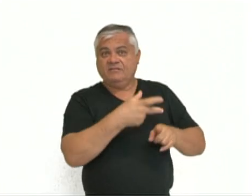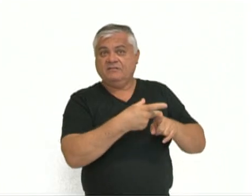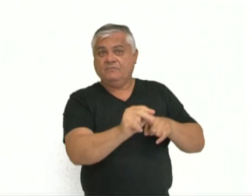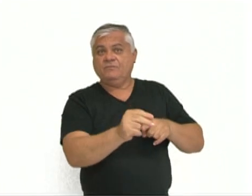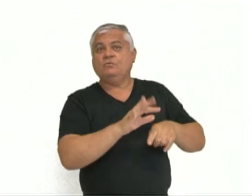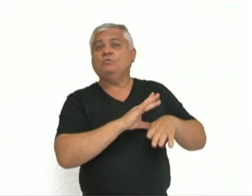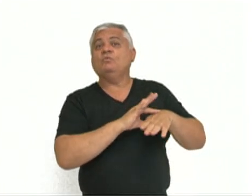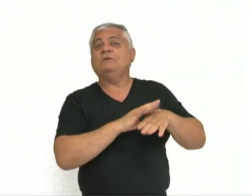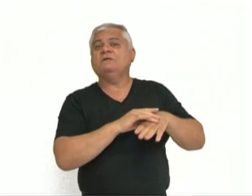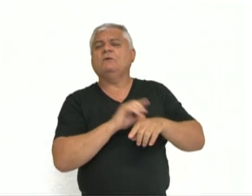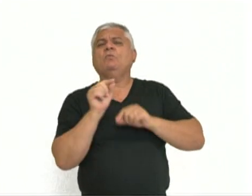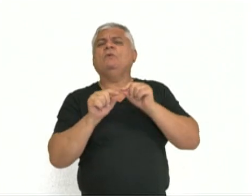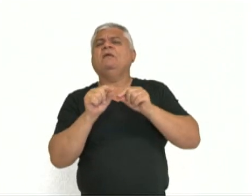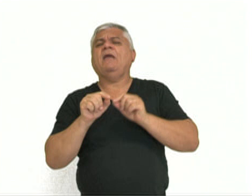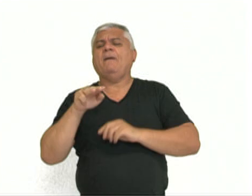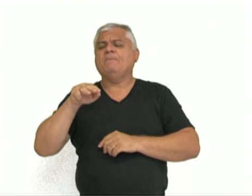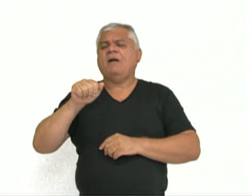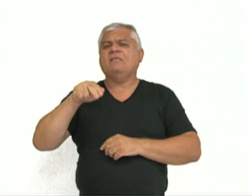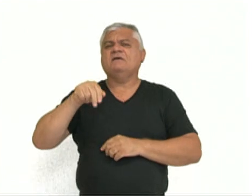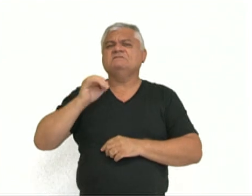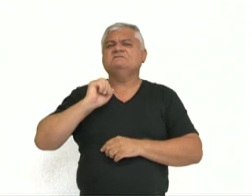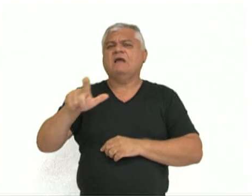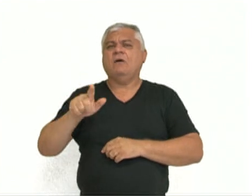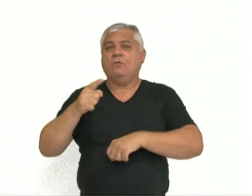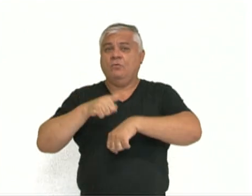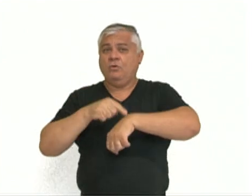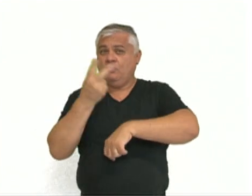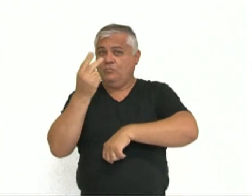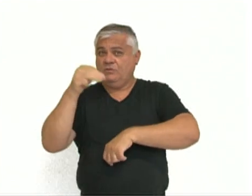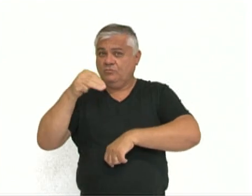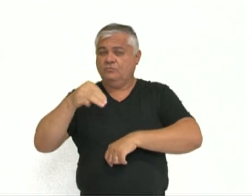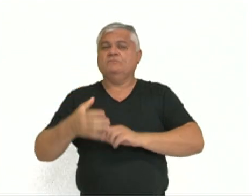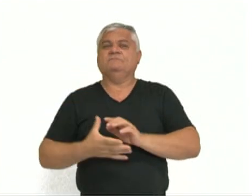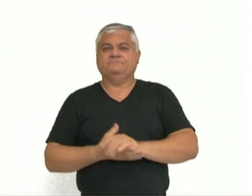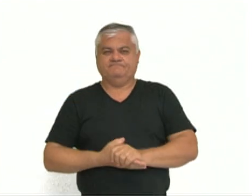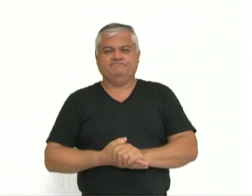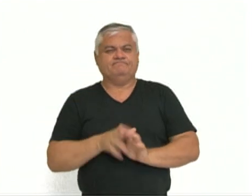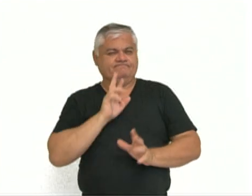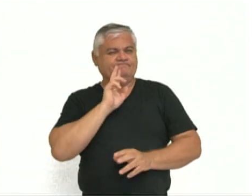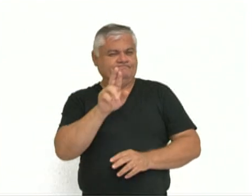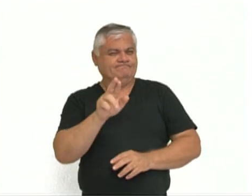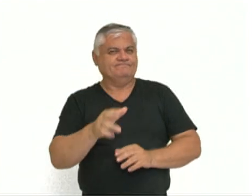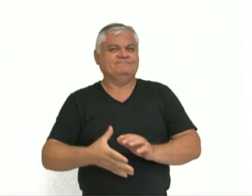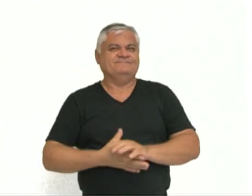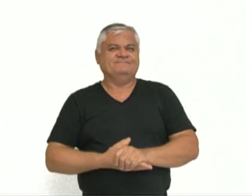são os mananciais? Gente, um minutinho e eu já volto. Vocês respondem agora.